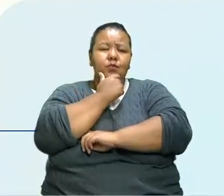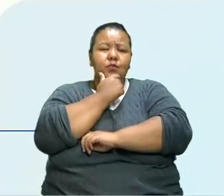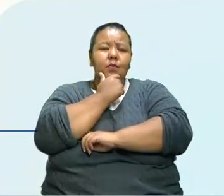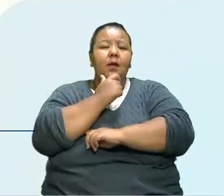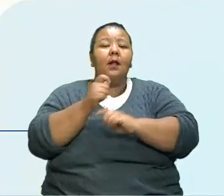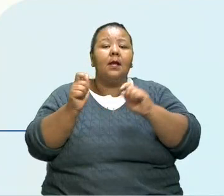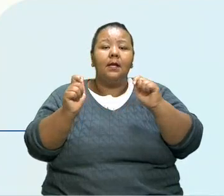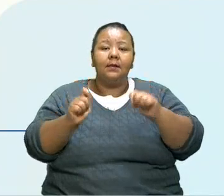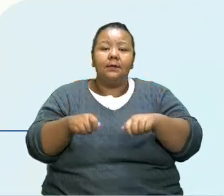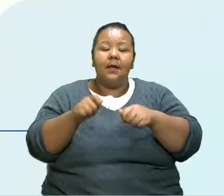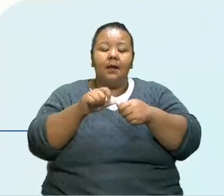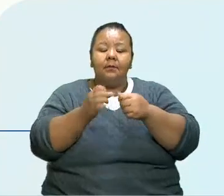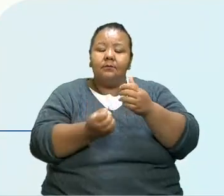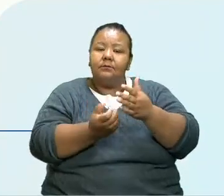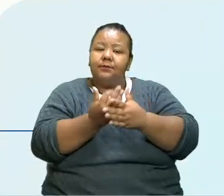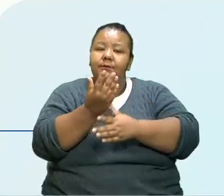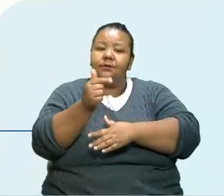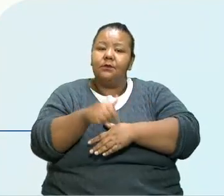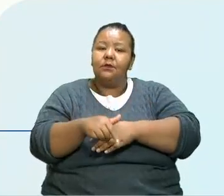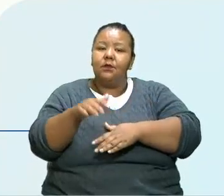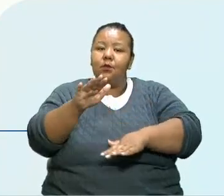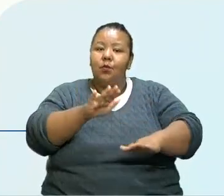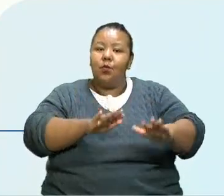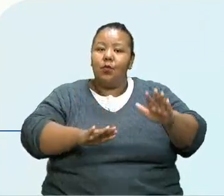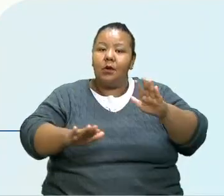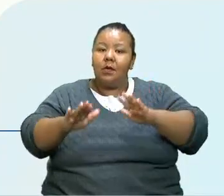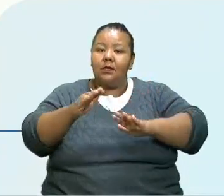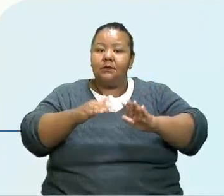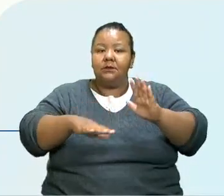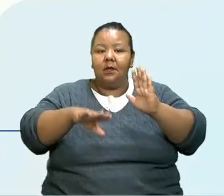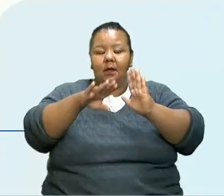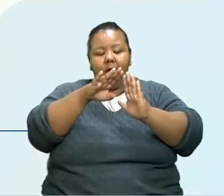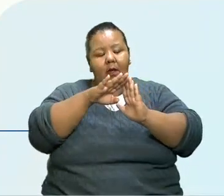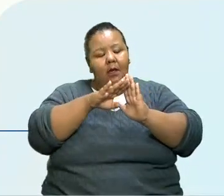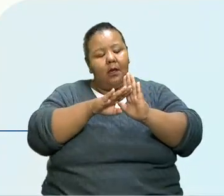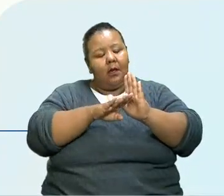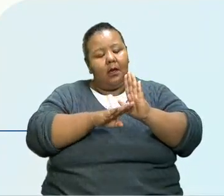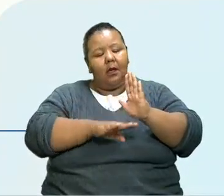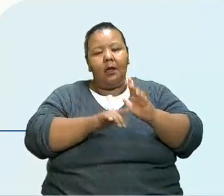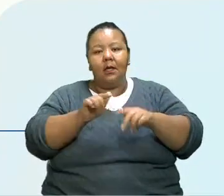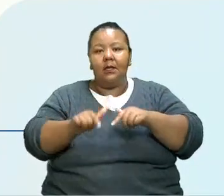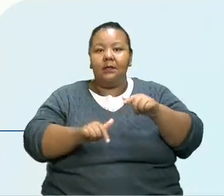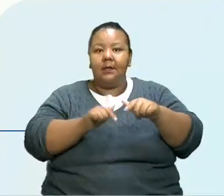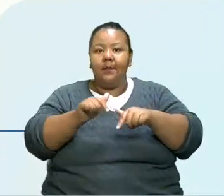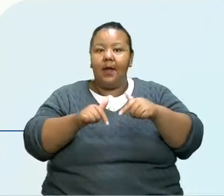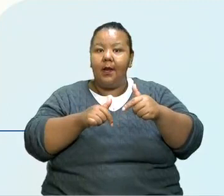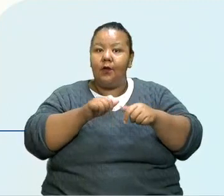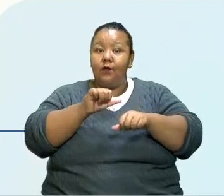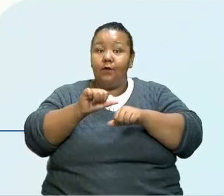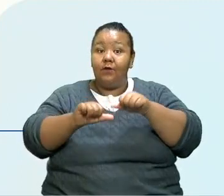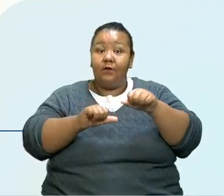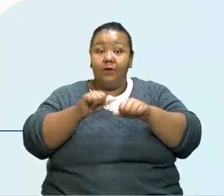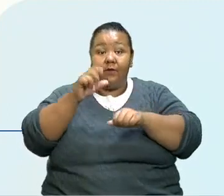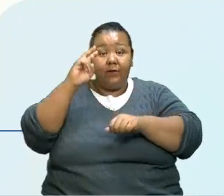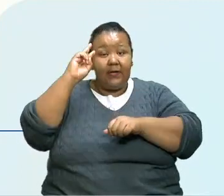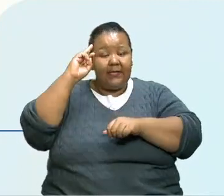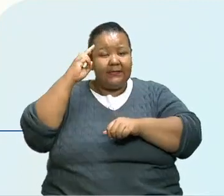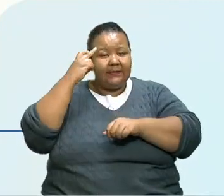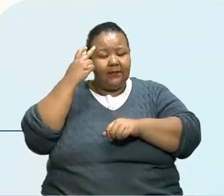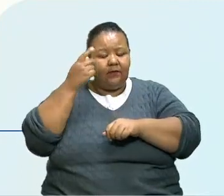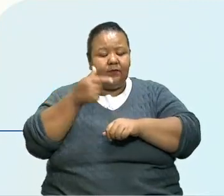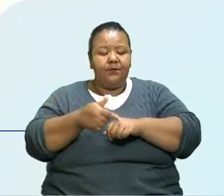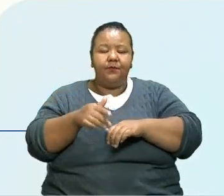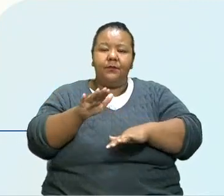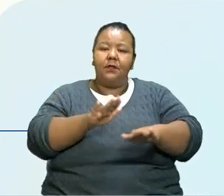criar e também organizar um programa de trabalho flexível, porque quando ele vai organizar, ele vai definir quem terá